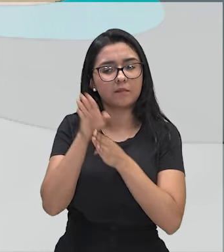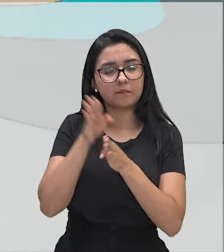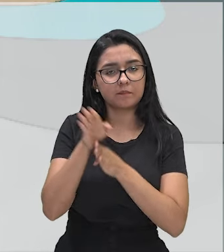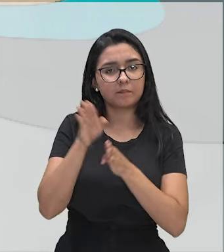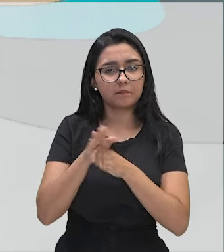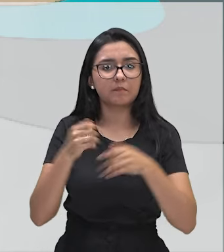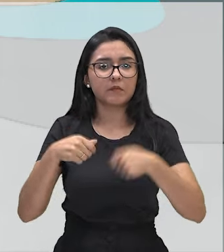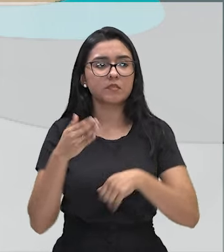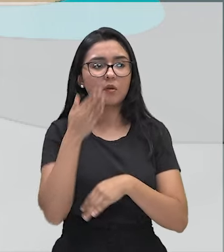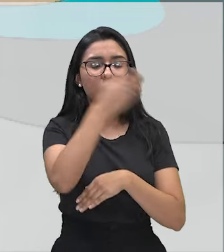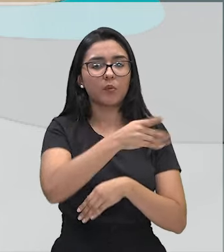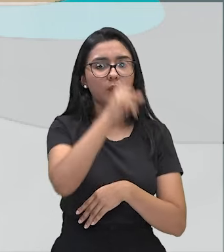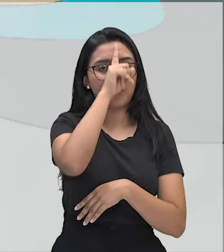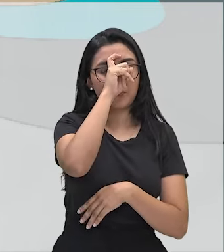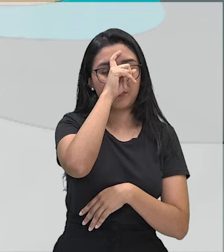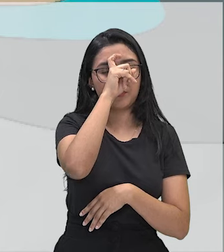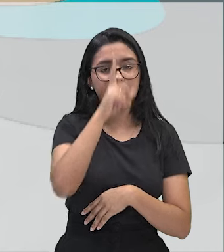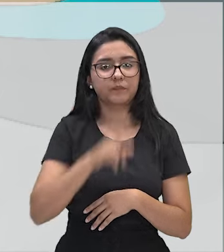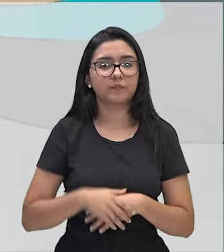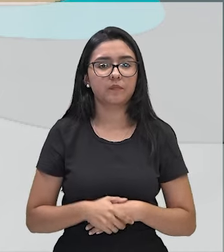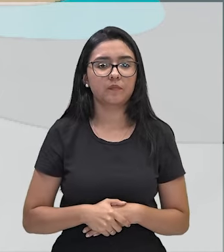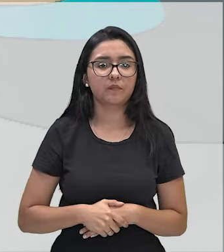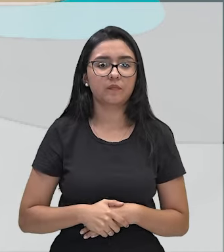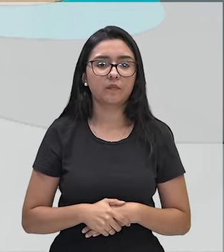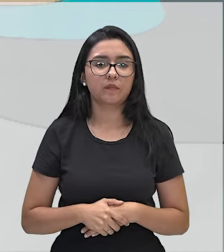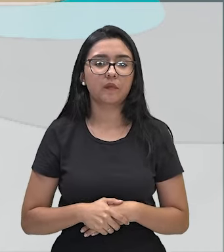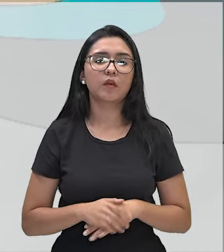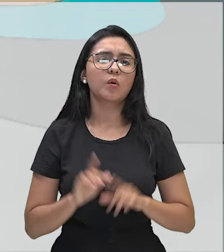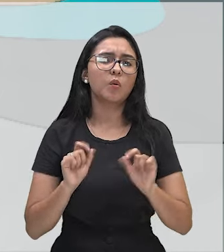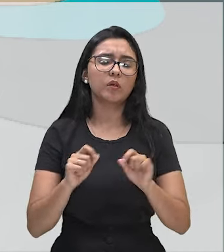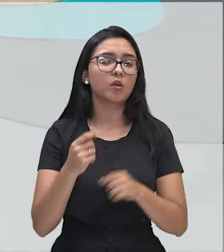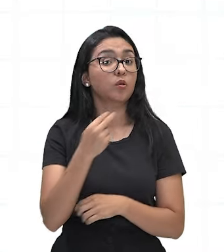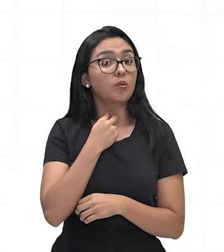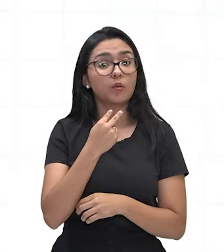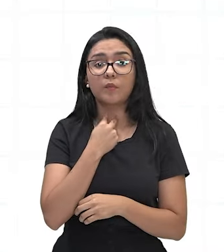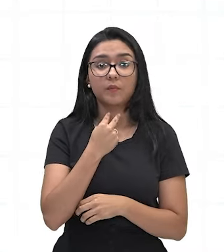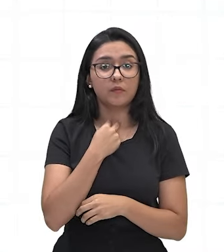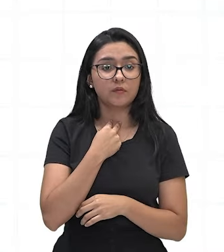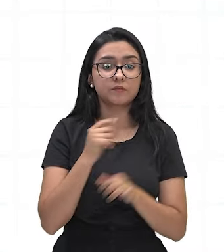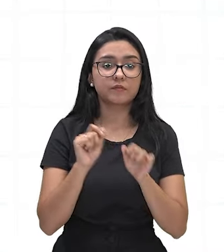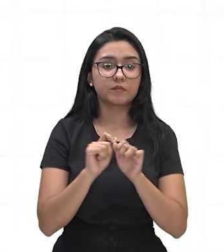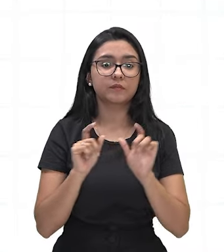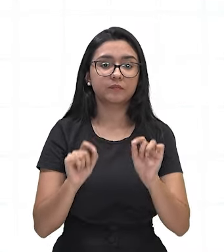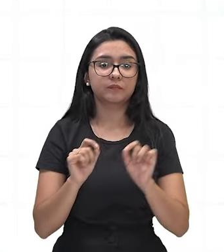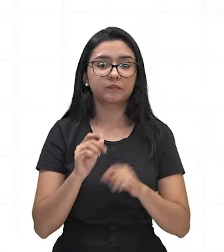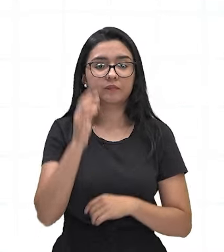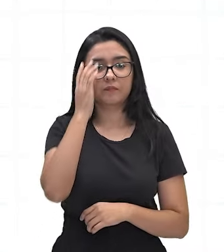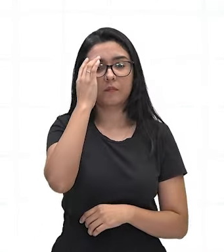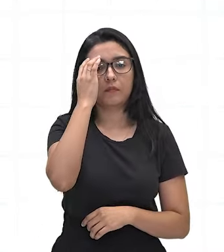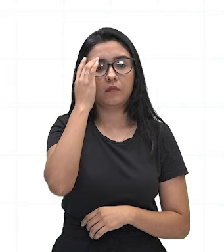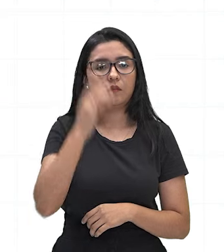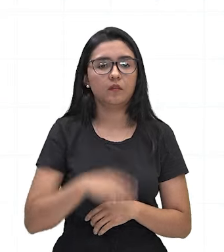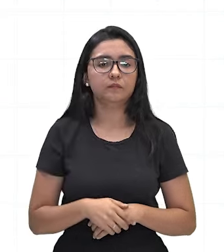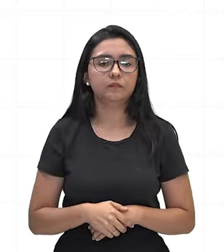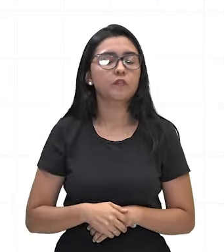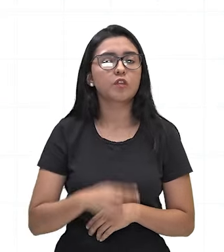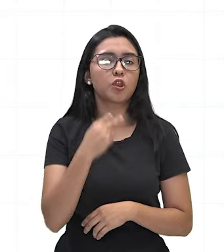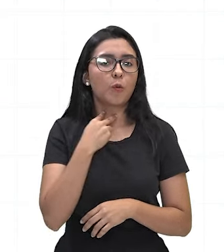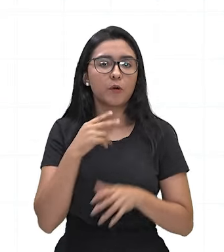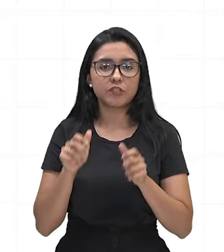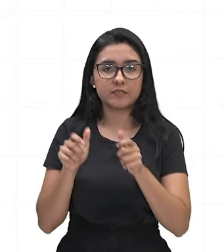levar ela para uma unidade de saúde o que que eu não devo fazer durante uma crise você não pode segurar a